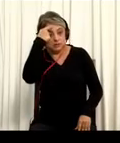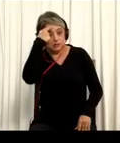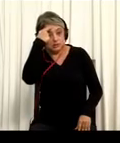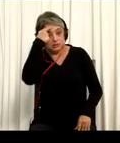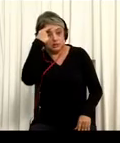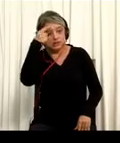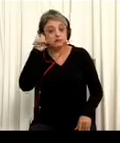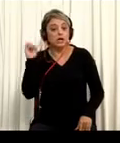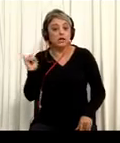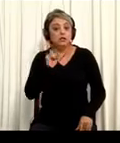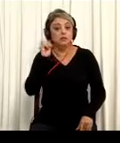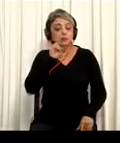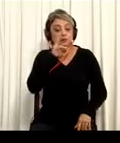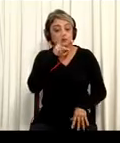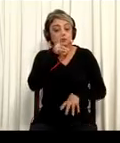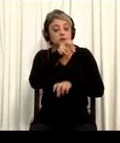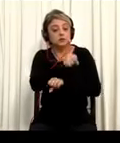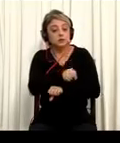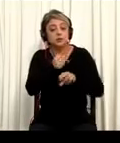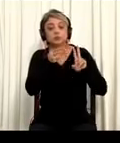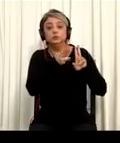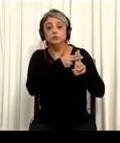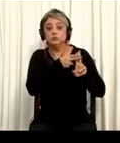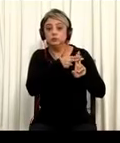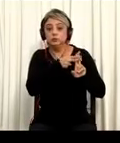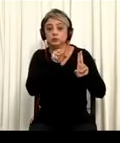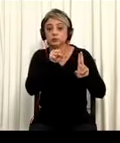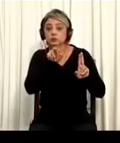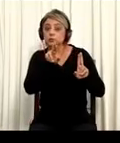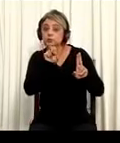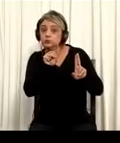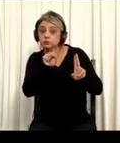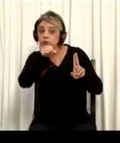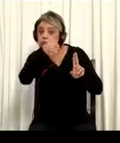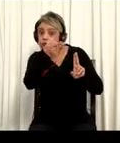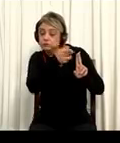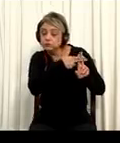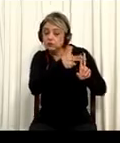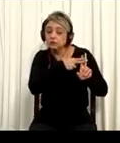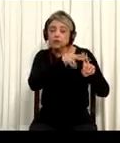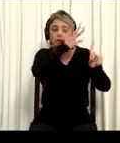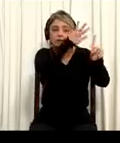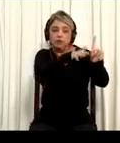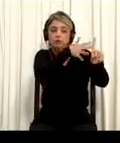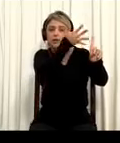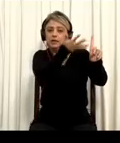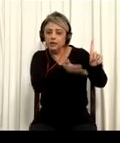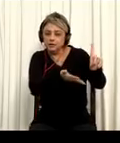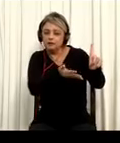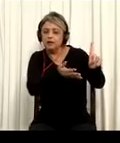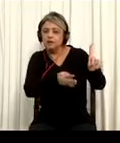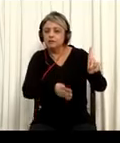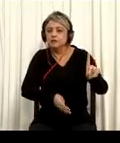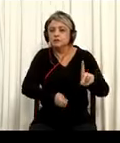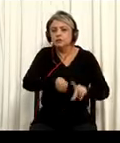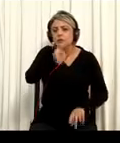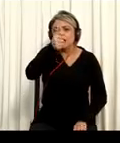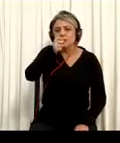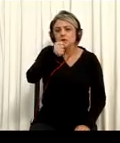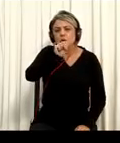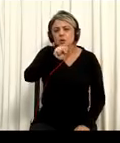da importância do fortalecimento do SUS. É também a nossa forma de homenagear aí as quase